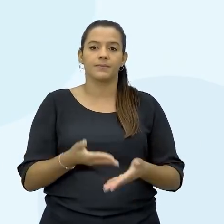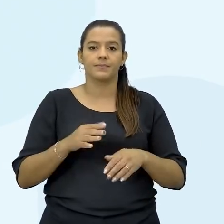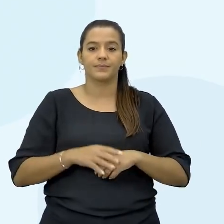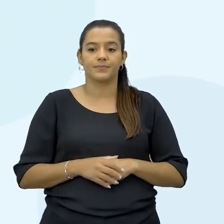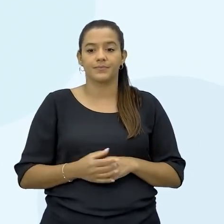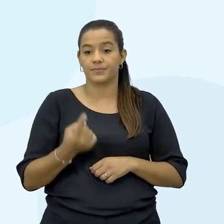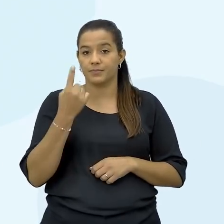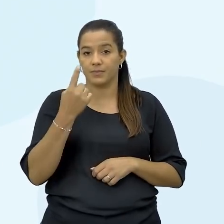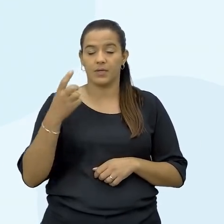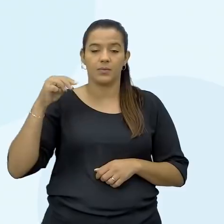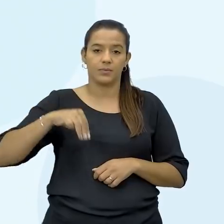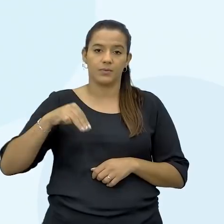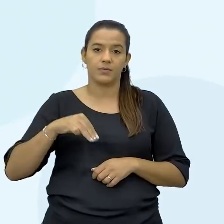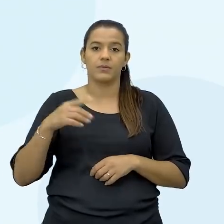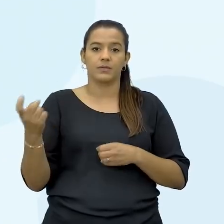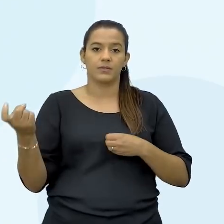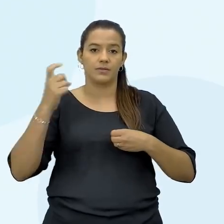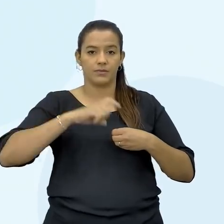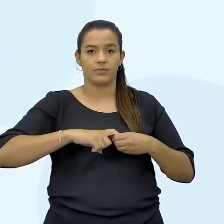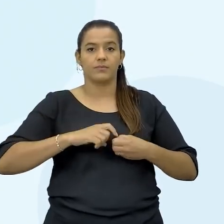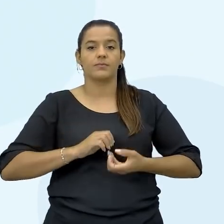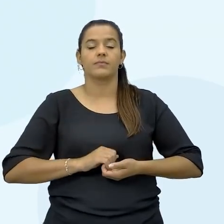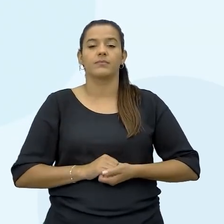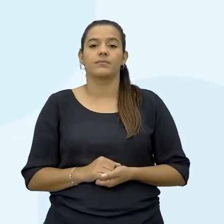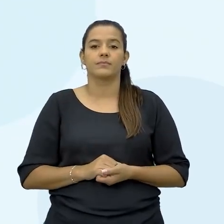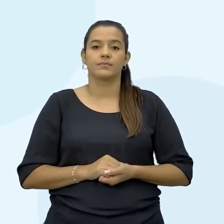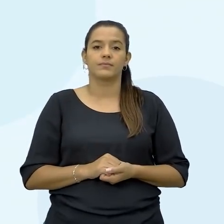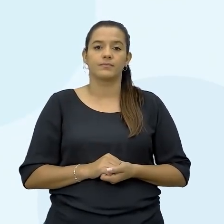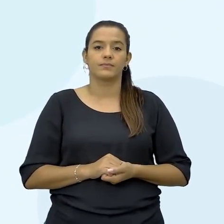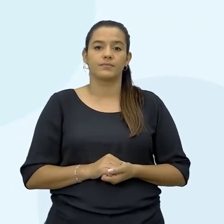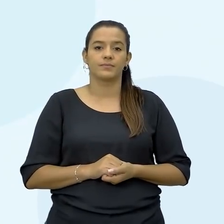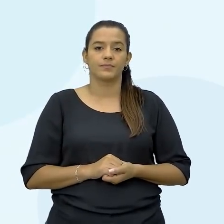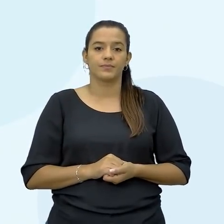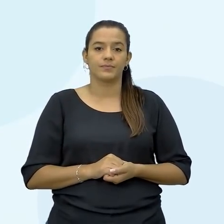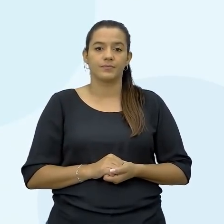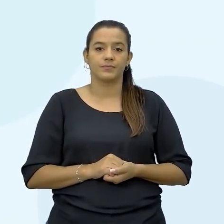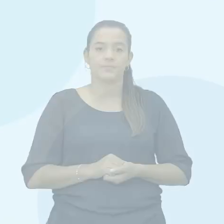Nós vamos dar 1 minuto e daqui a pouco a gente volta.